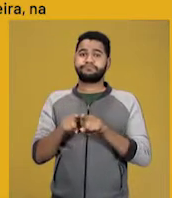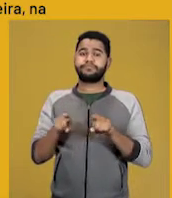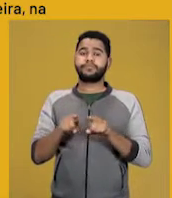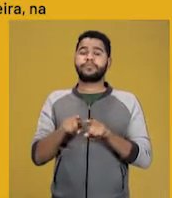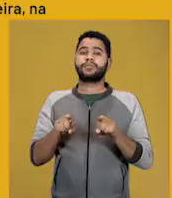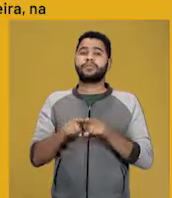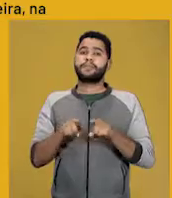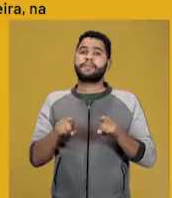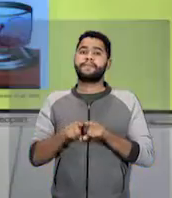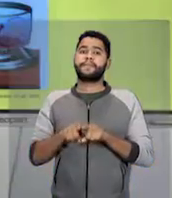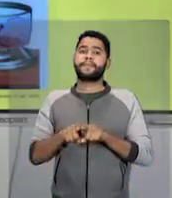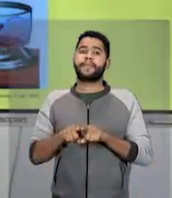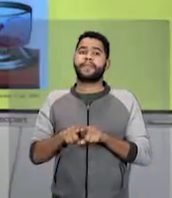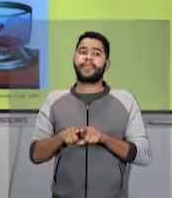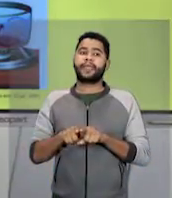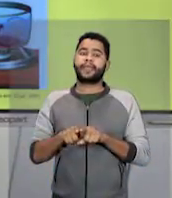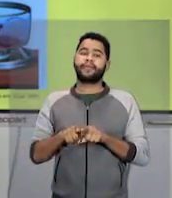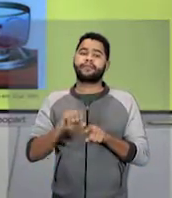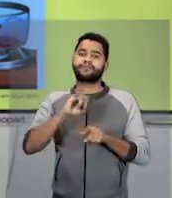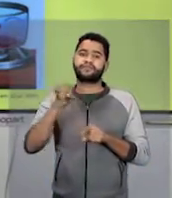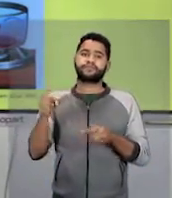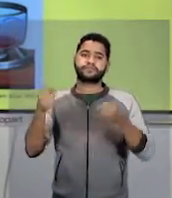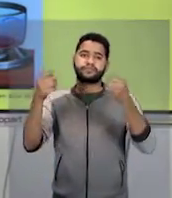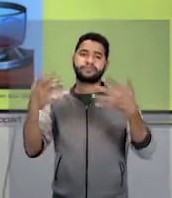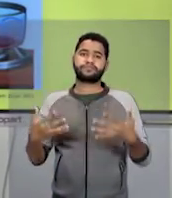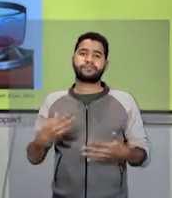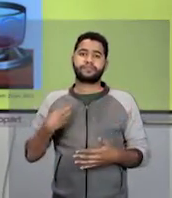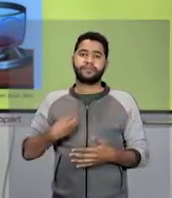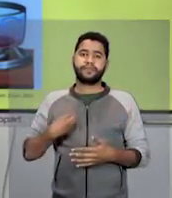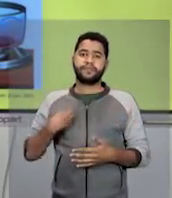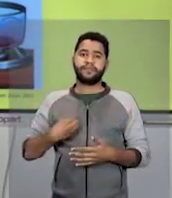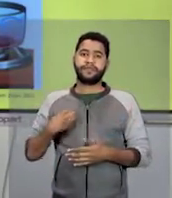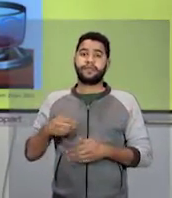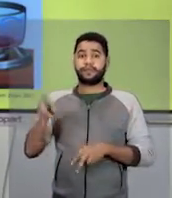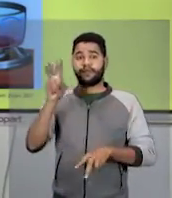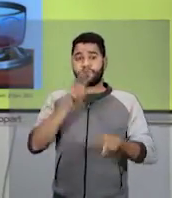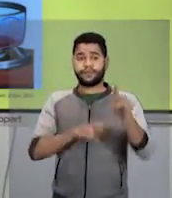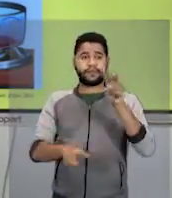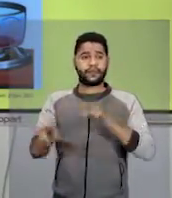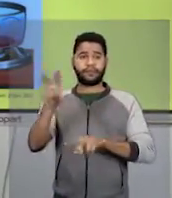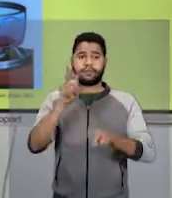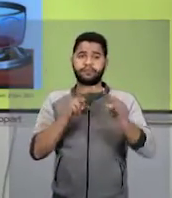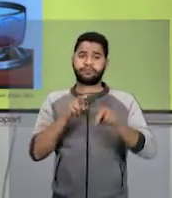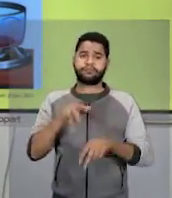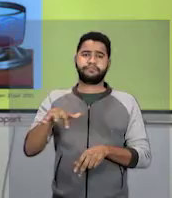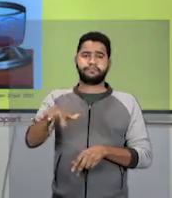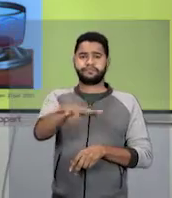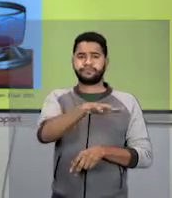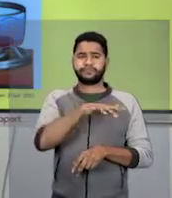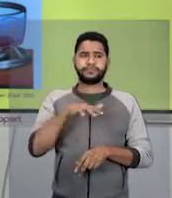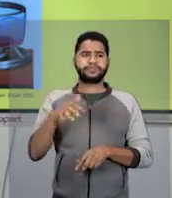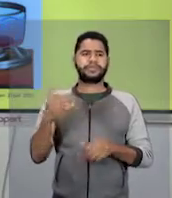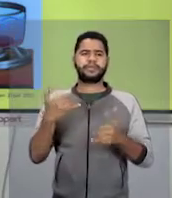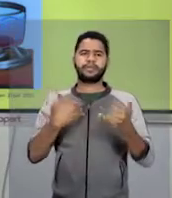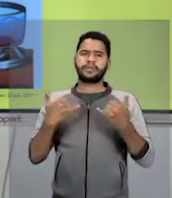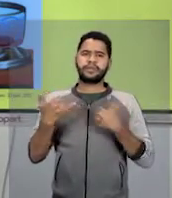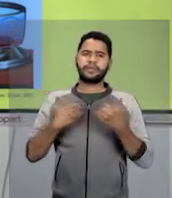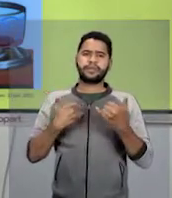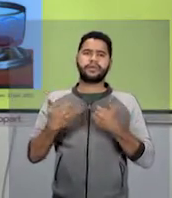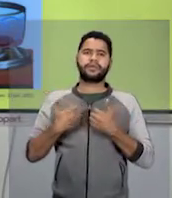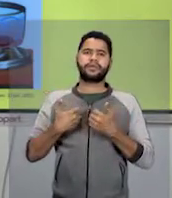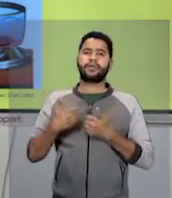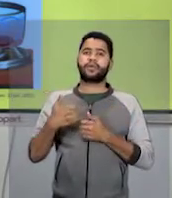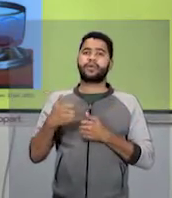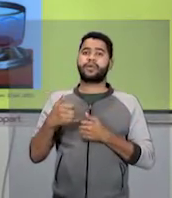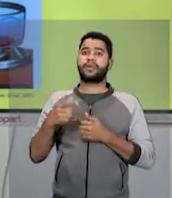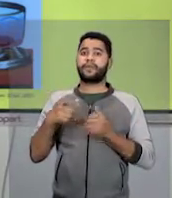é uma das justificativas da existência dos ventos na nossa atmosfera. A gente escuta sempre falar correntes de